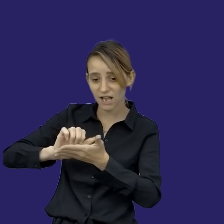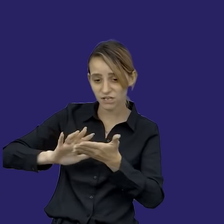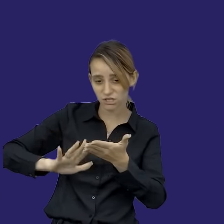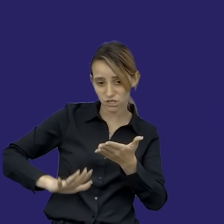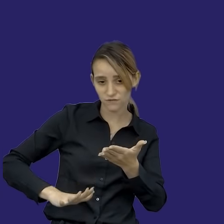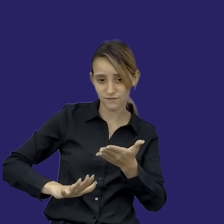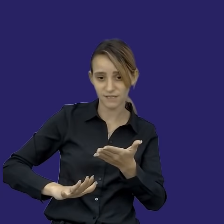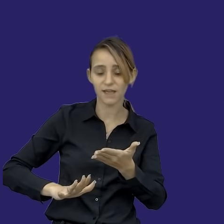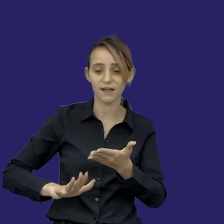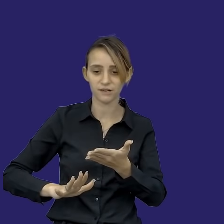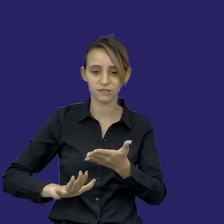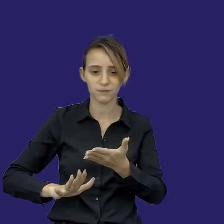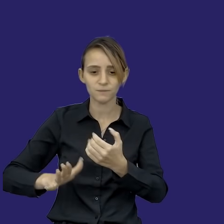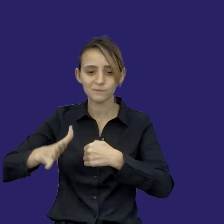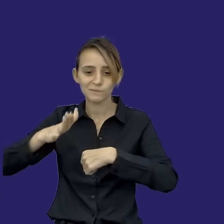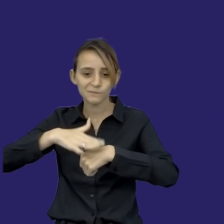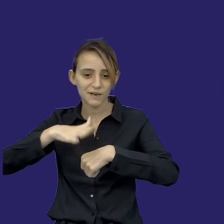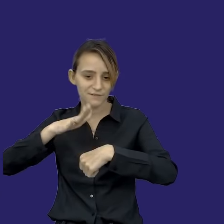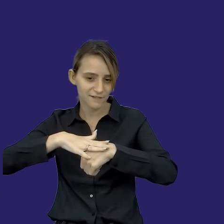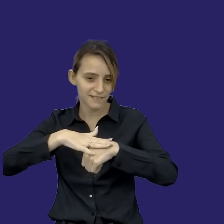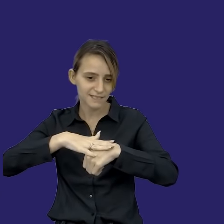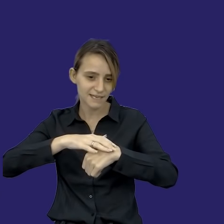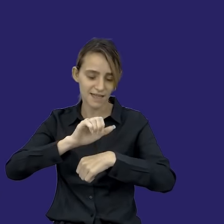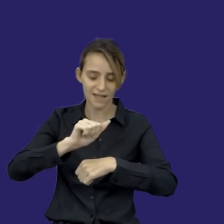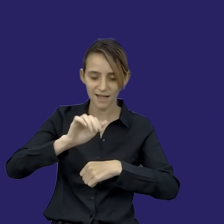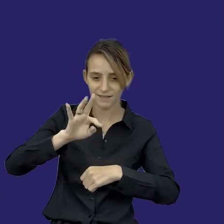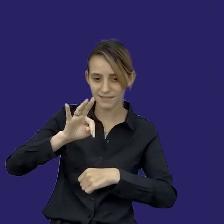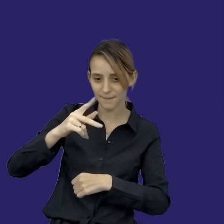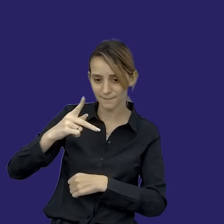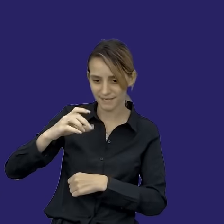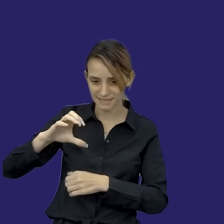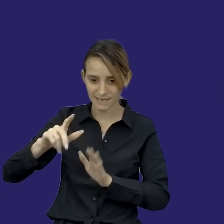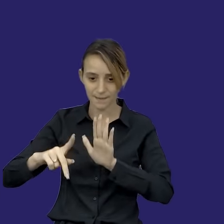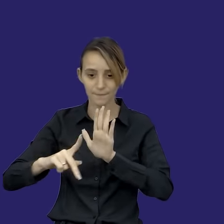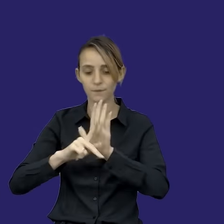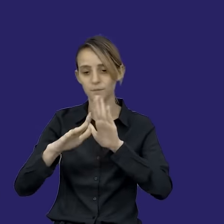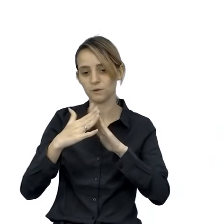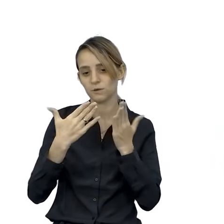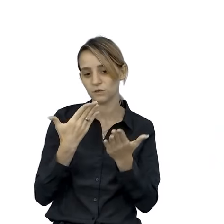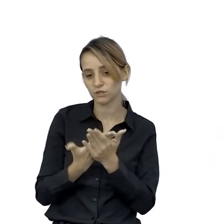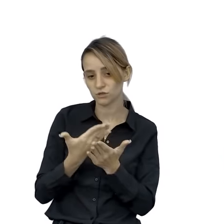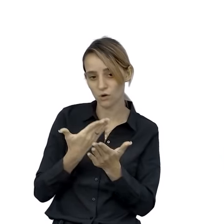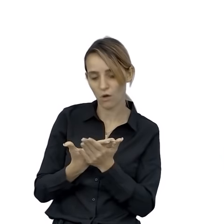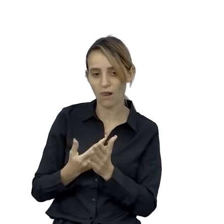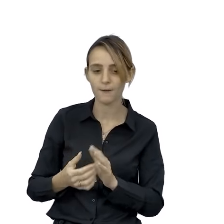para o desdobramento aí da ATPC da escola.